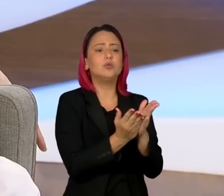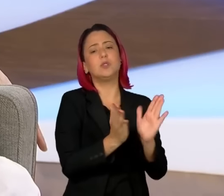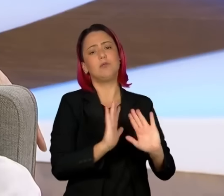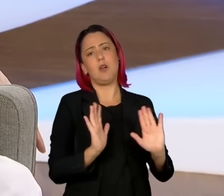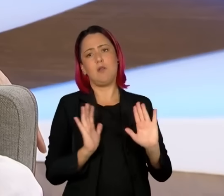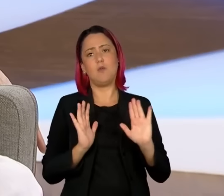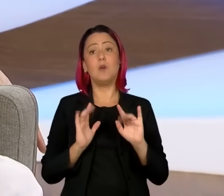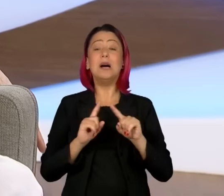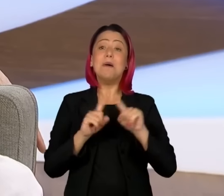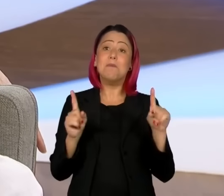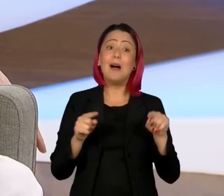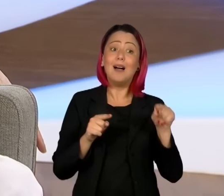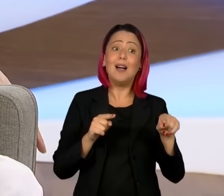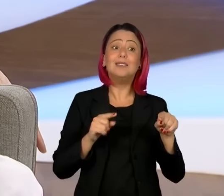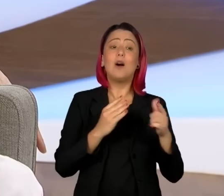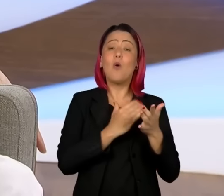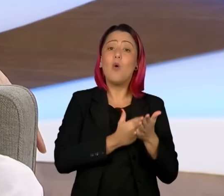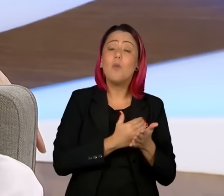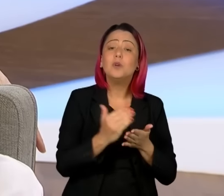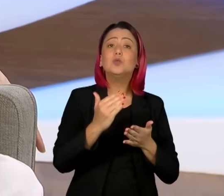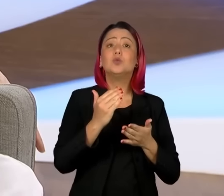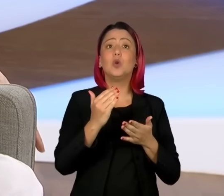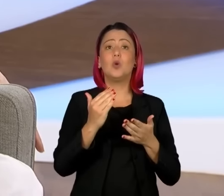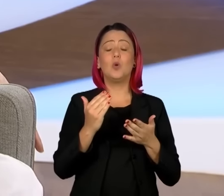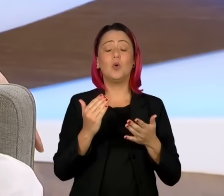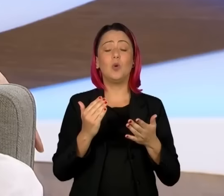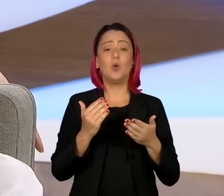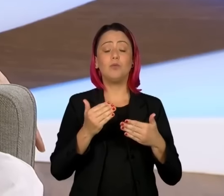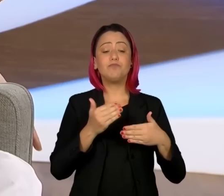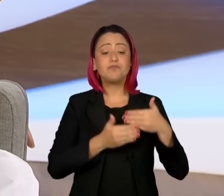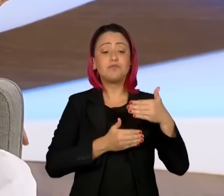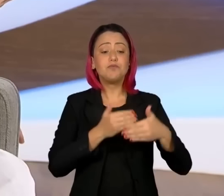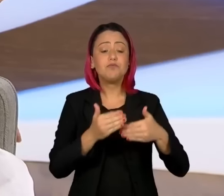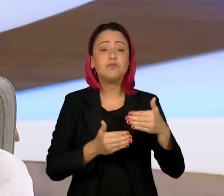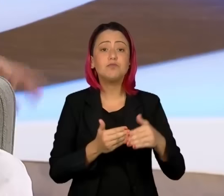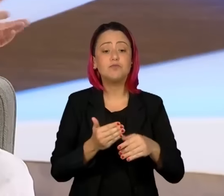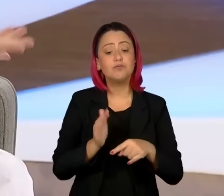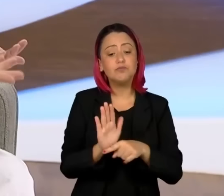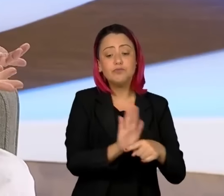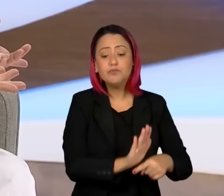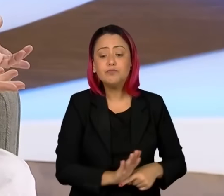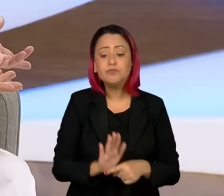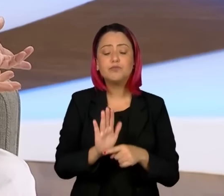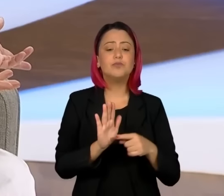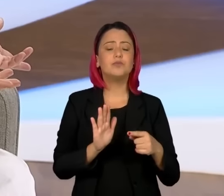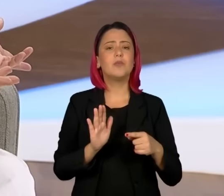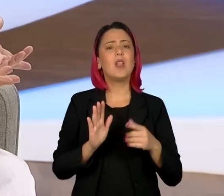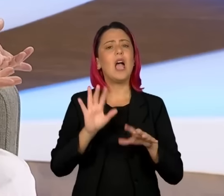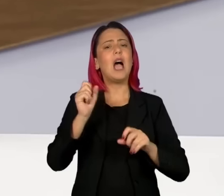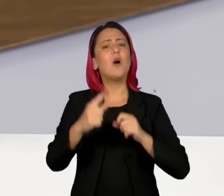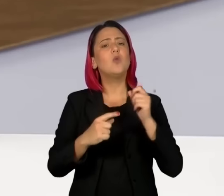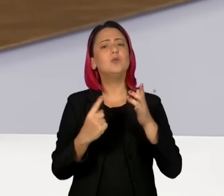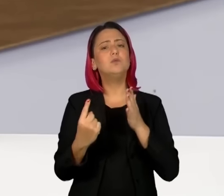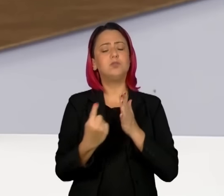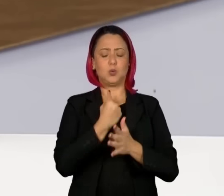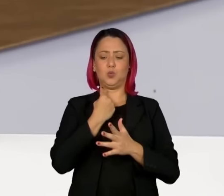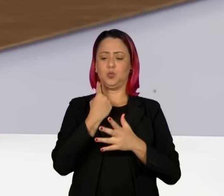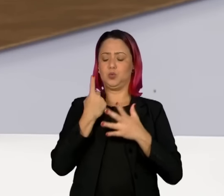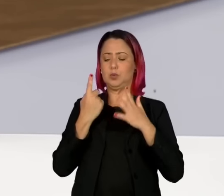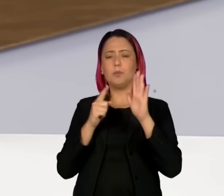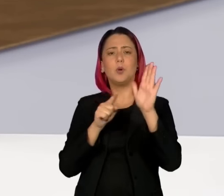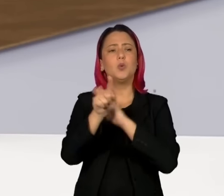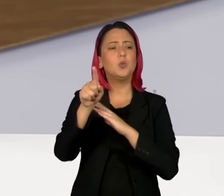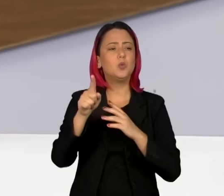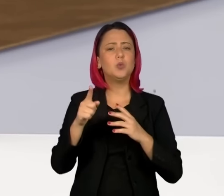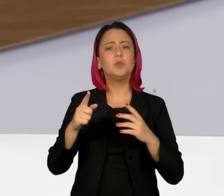discurso moral dizendo assim cara é que isso até tá no fim Cadê teus amigos Neto teus